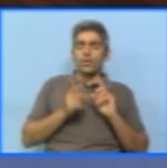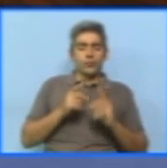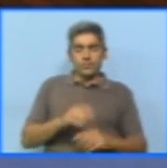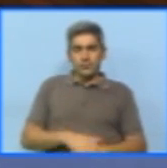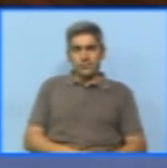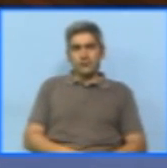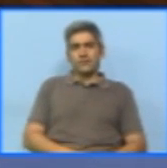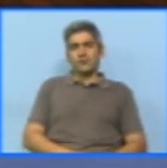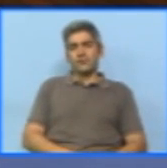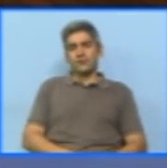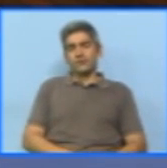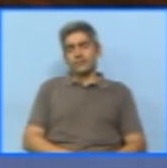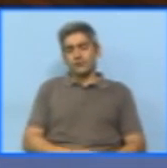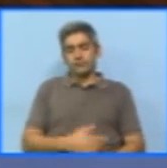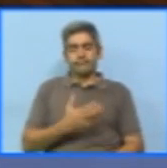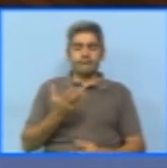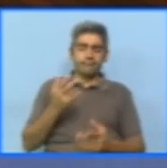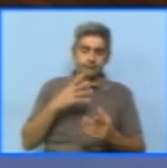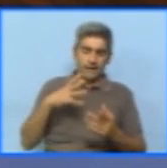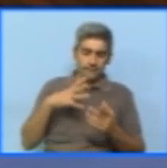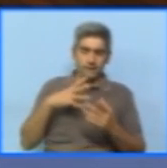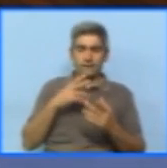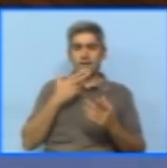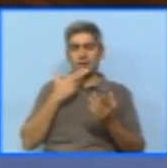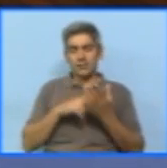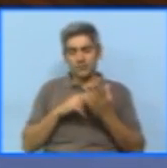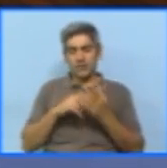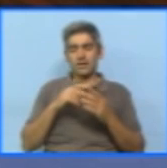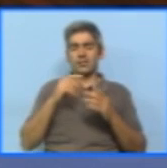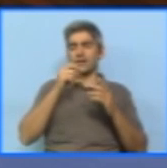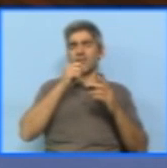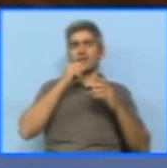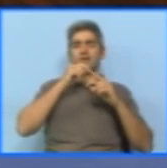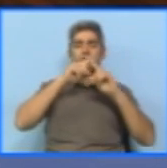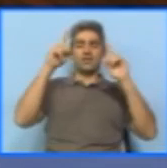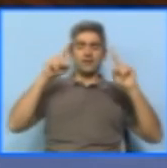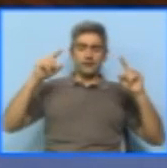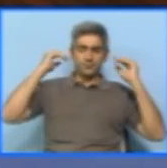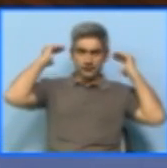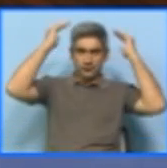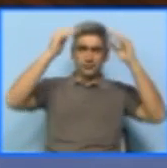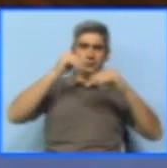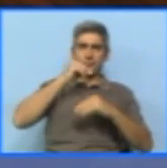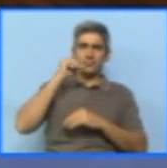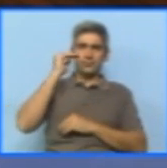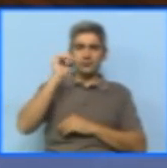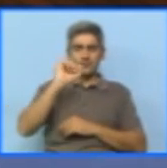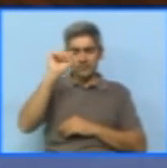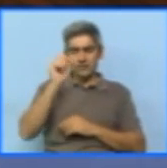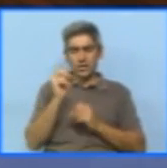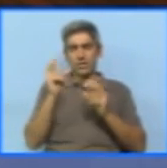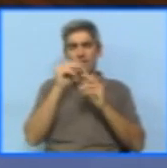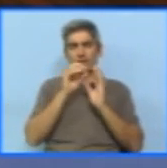o de que realmente o reino dos céus, isto é, a nova condição daquele